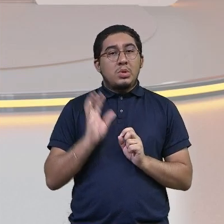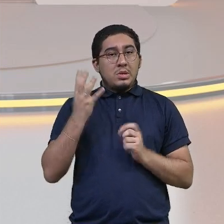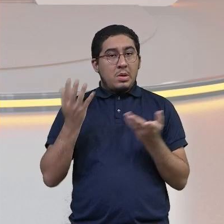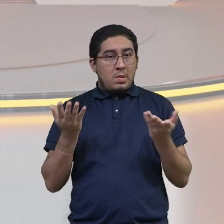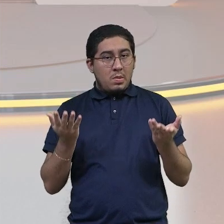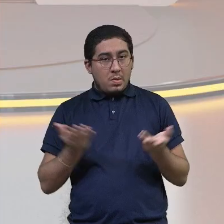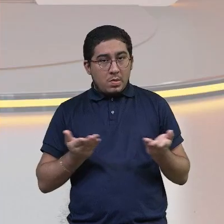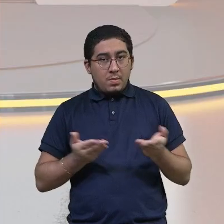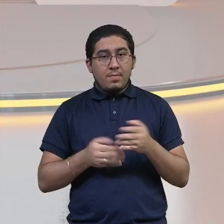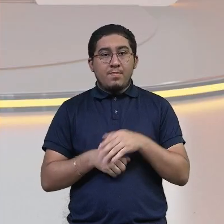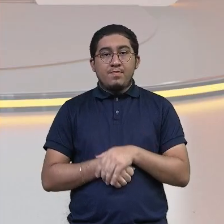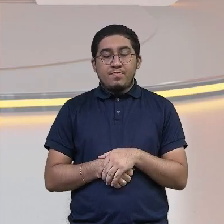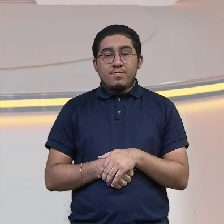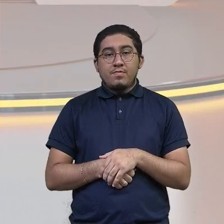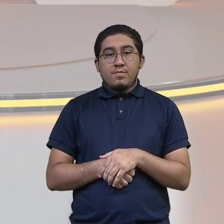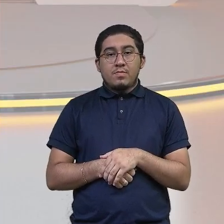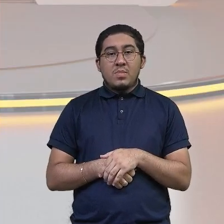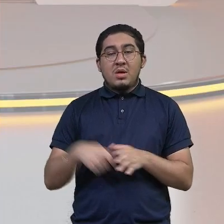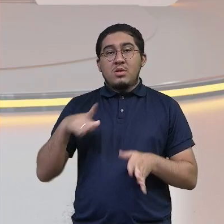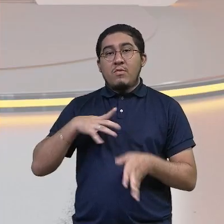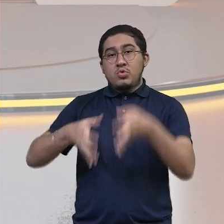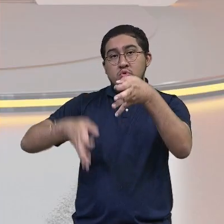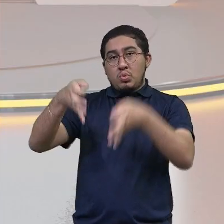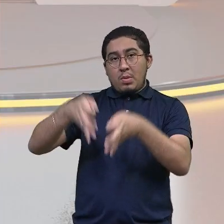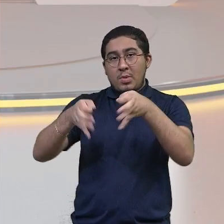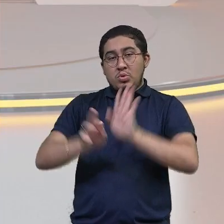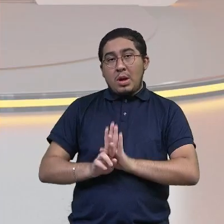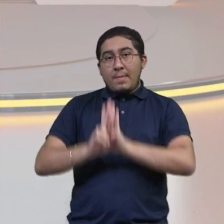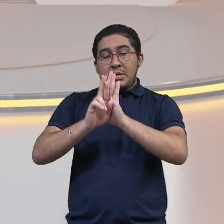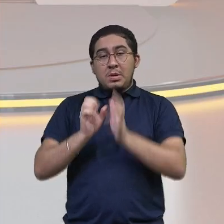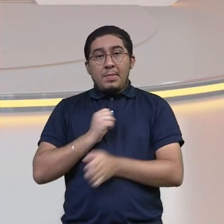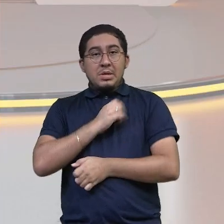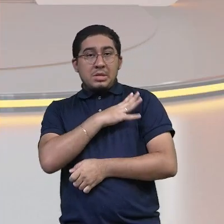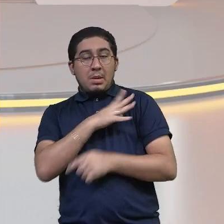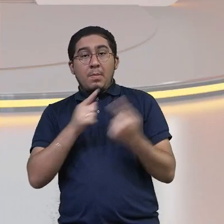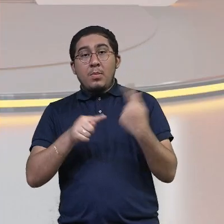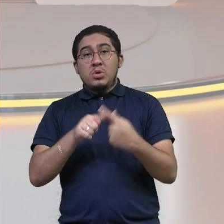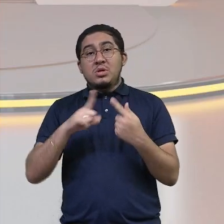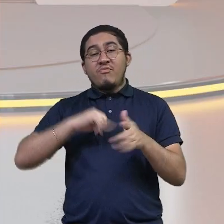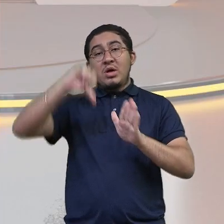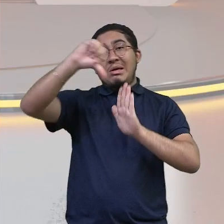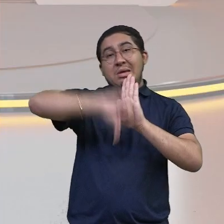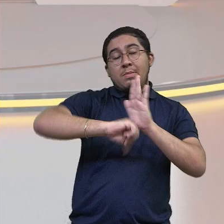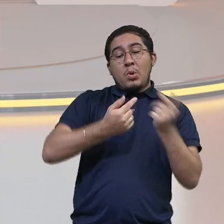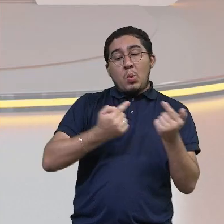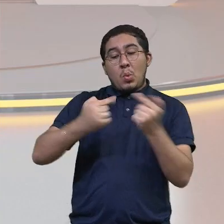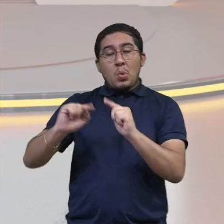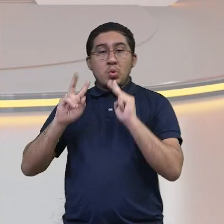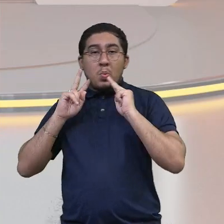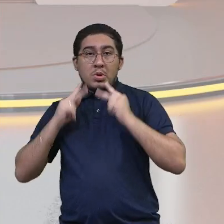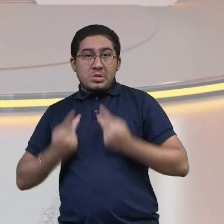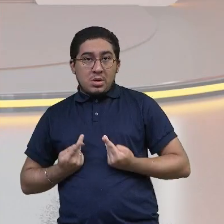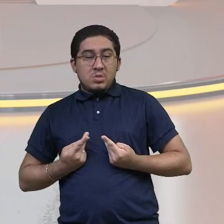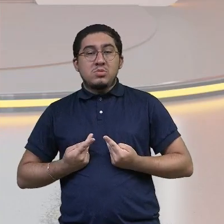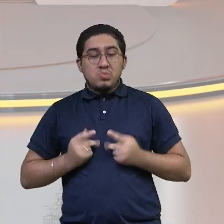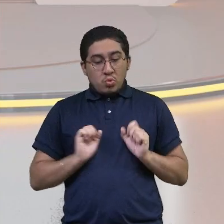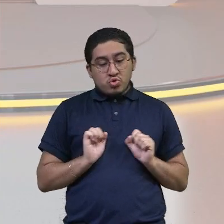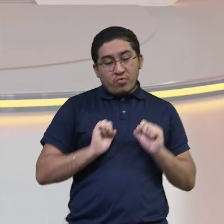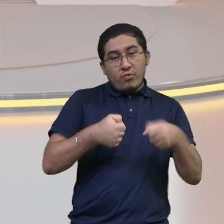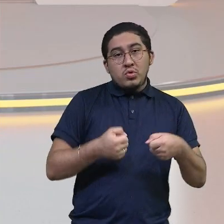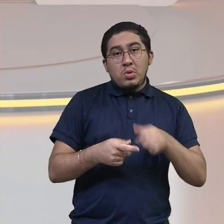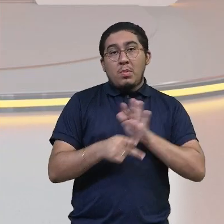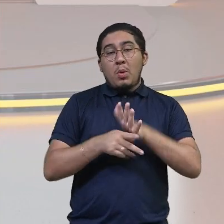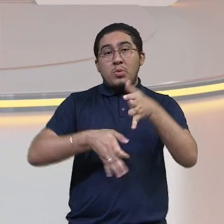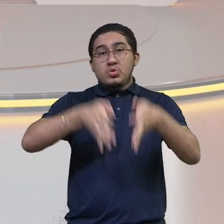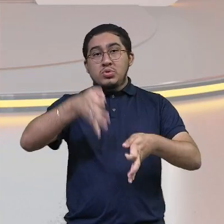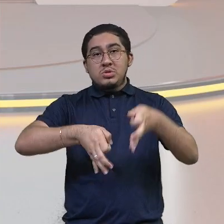Os julgamentos dos líderes militares por crimes contra a humanidade, um esforço crucial para a justiça e